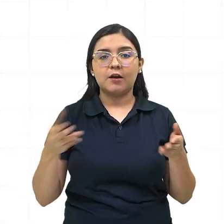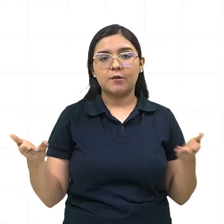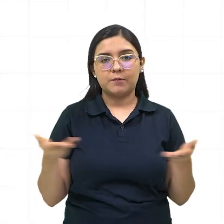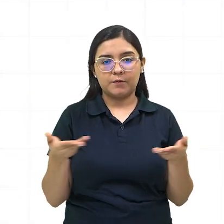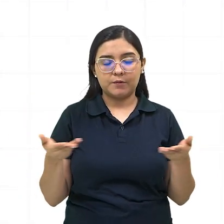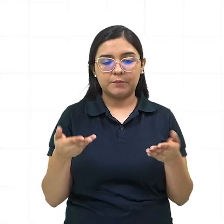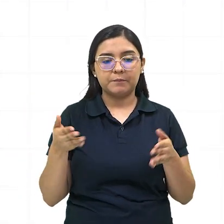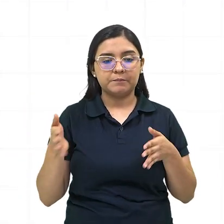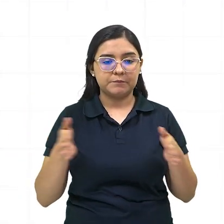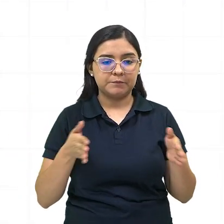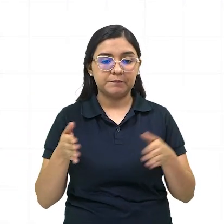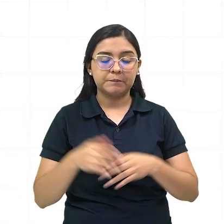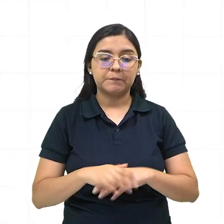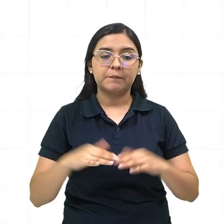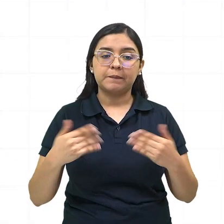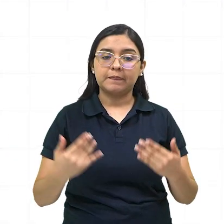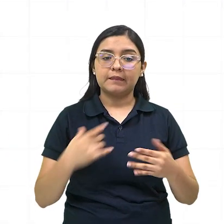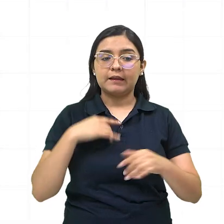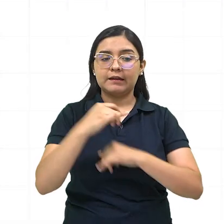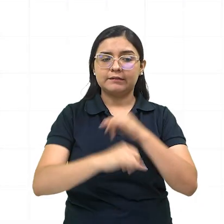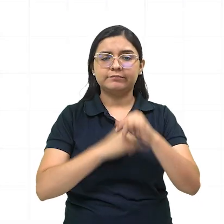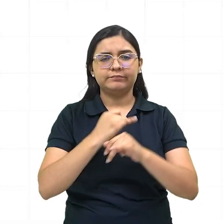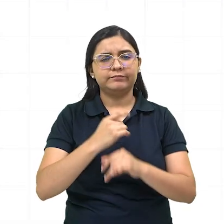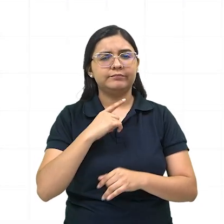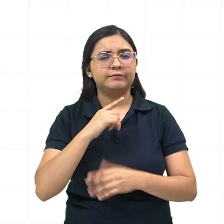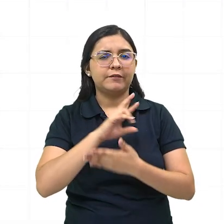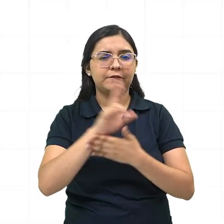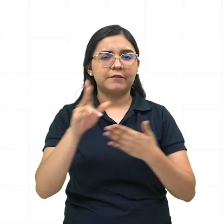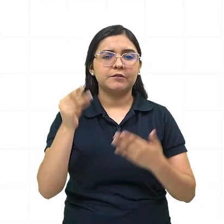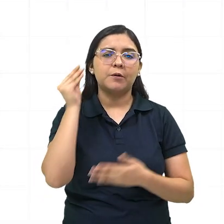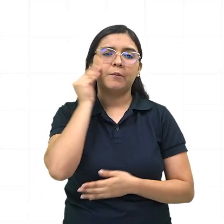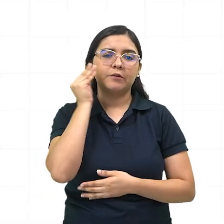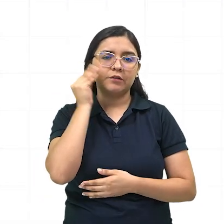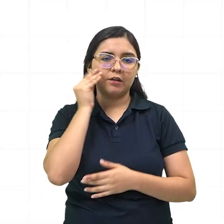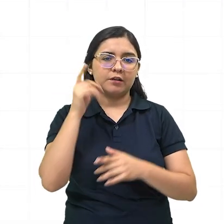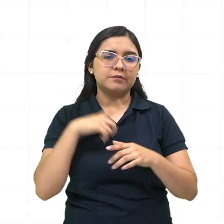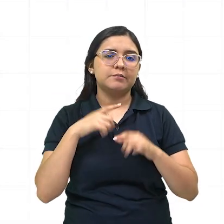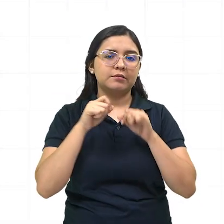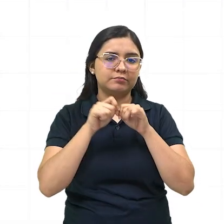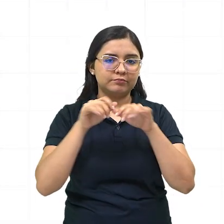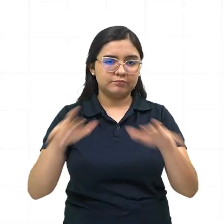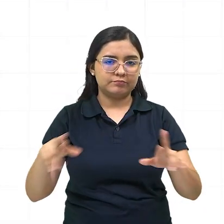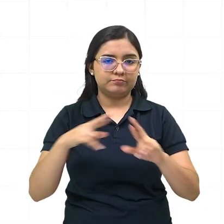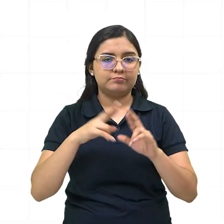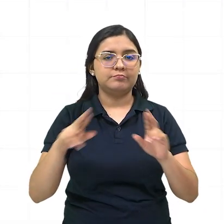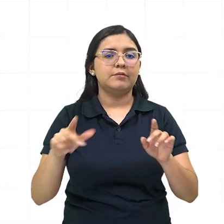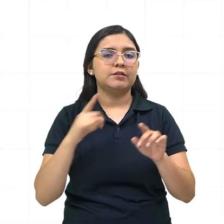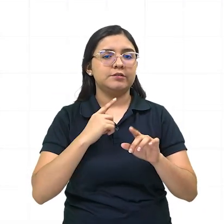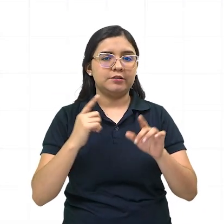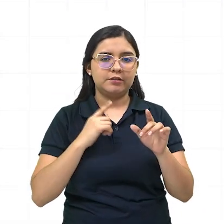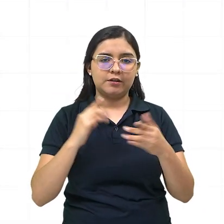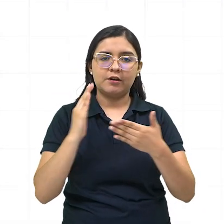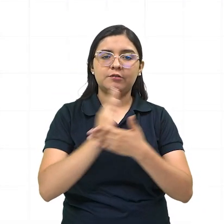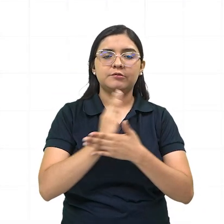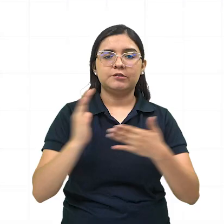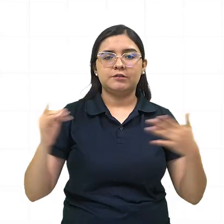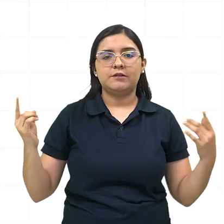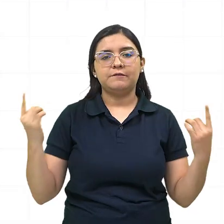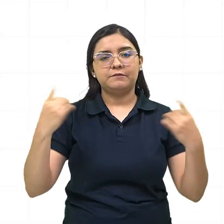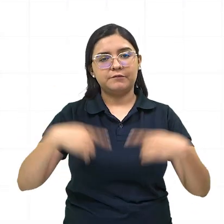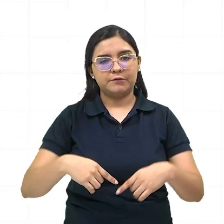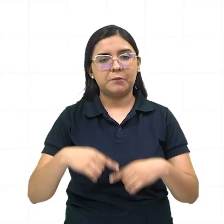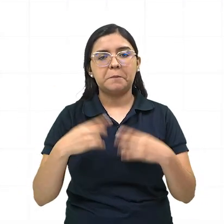né? A internet oferece muitas oportunidades para a expansão das religiões, mas também apresenta desafios. Para pensar